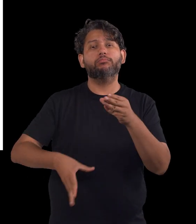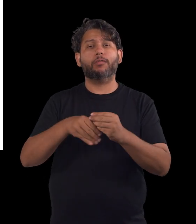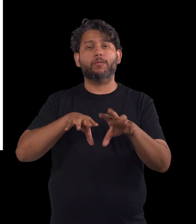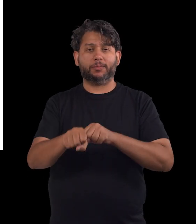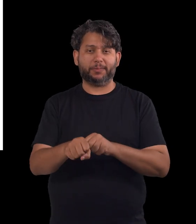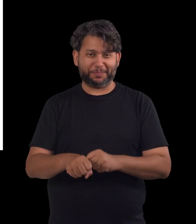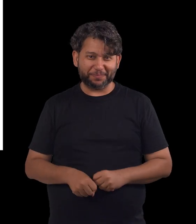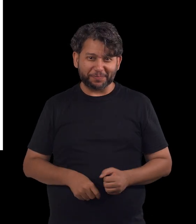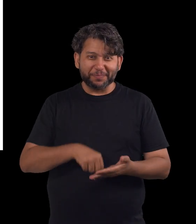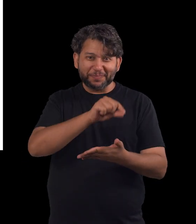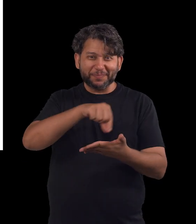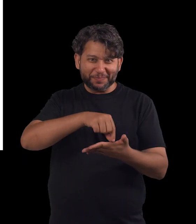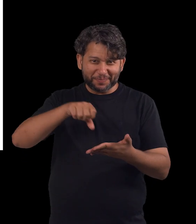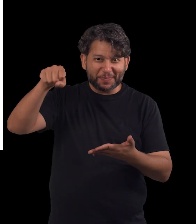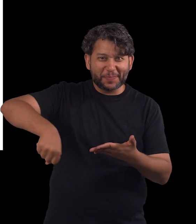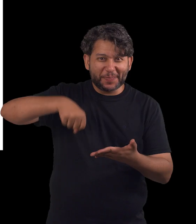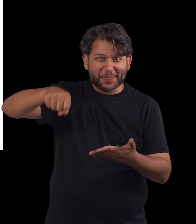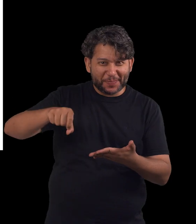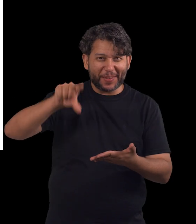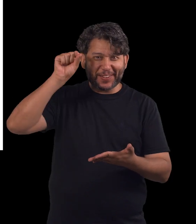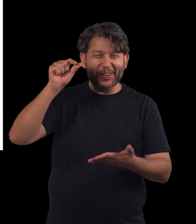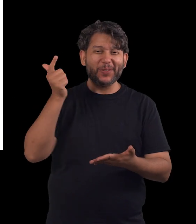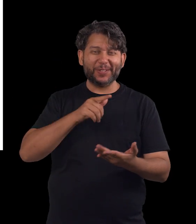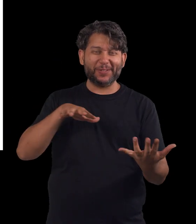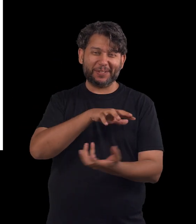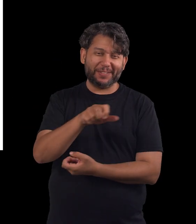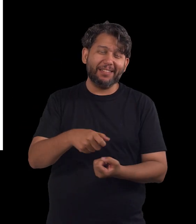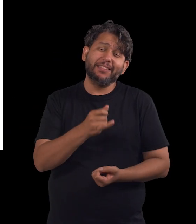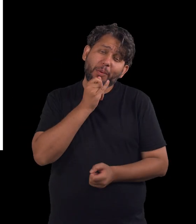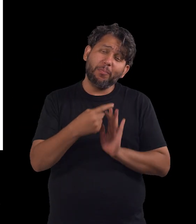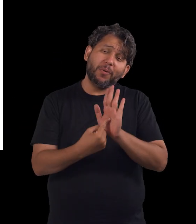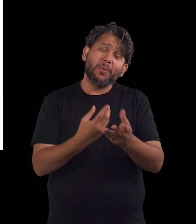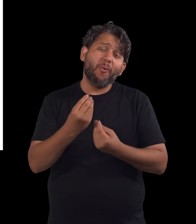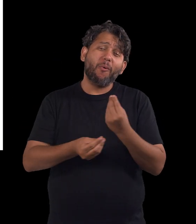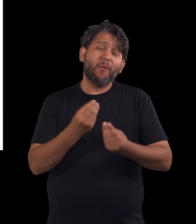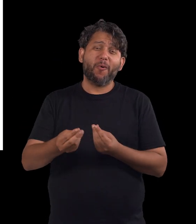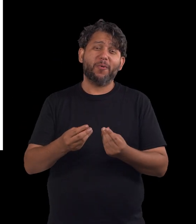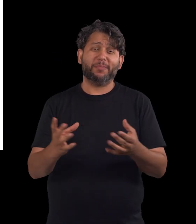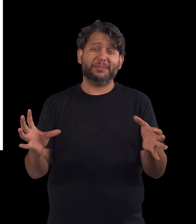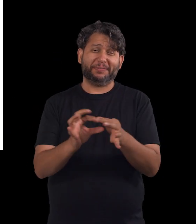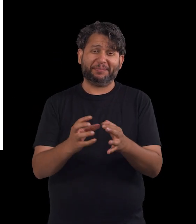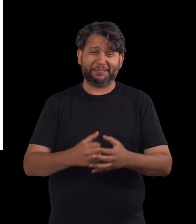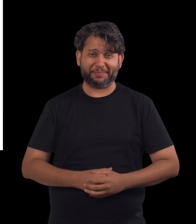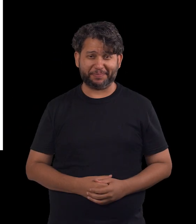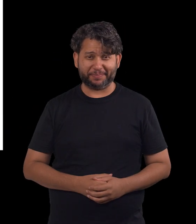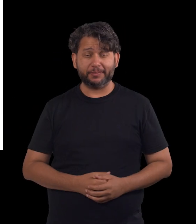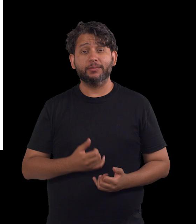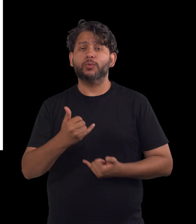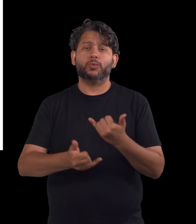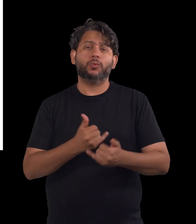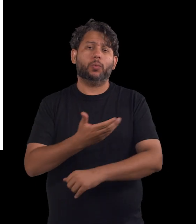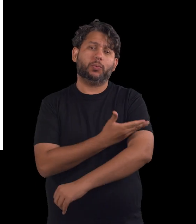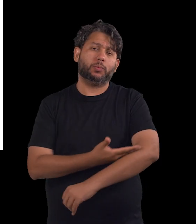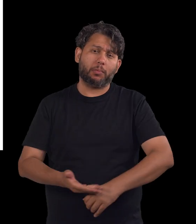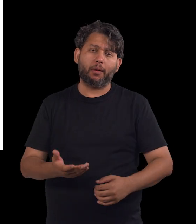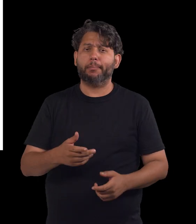propósito formativo. O bingo das atitudes sustentáveis é um dos exemplos mais emblemáticos dessa integração.